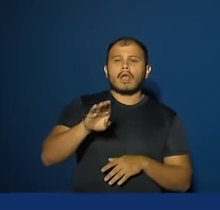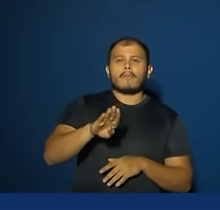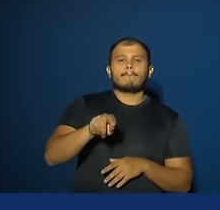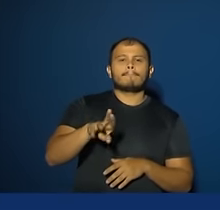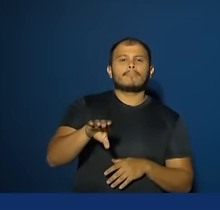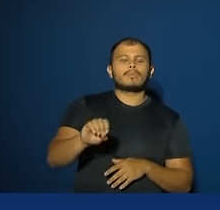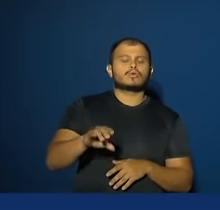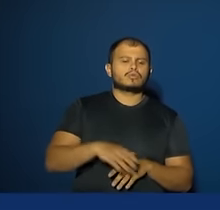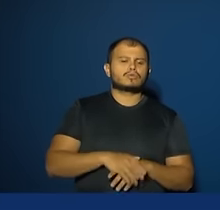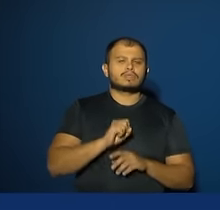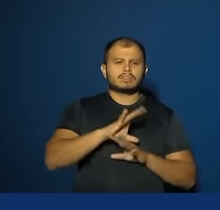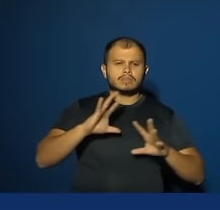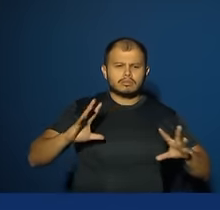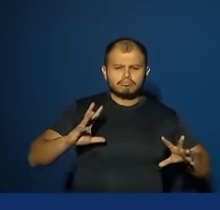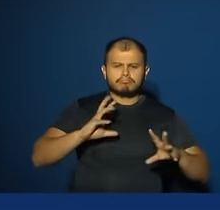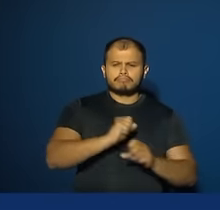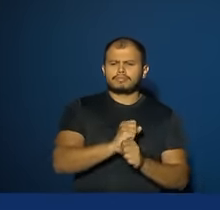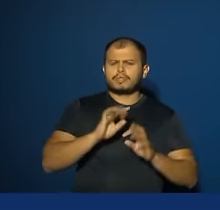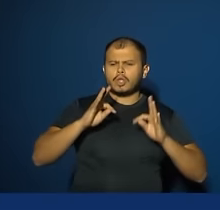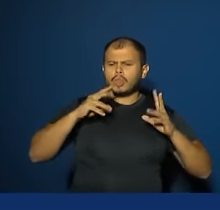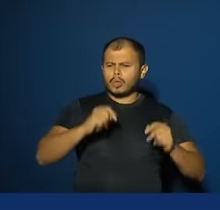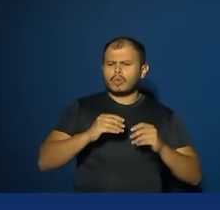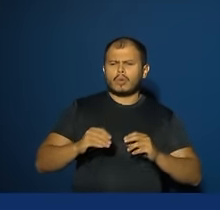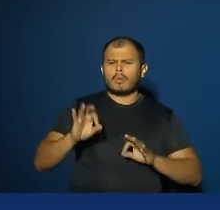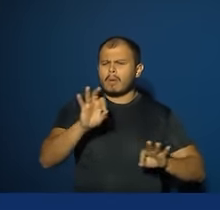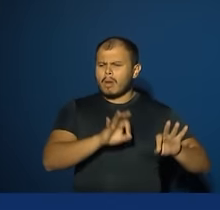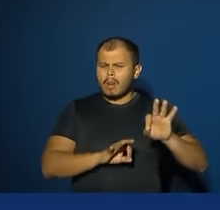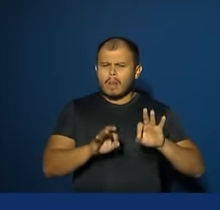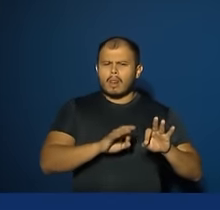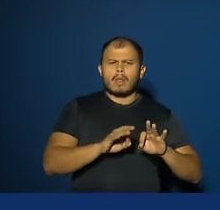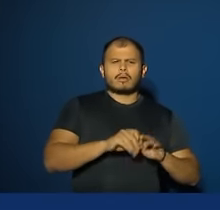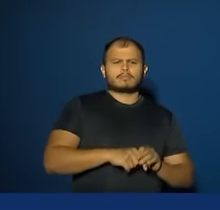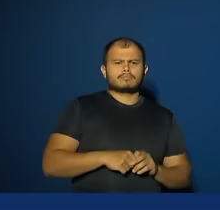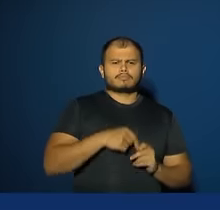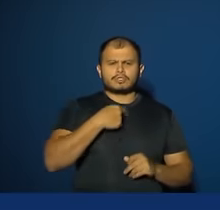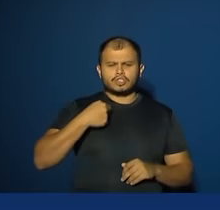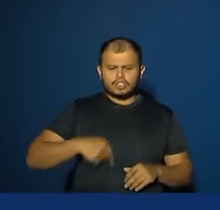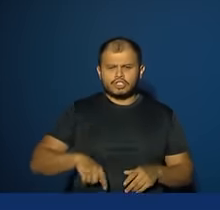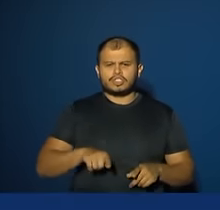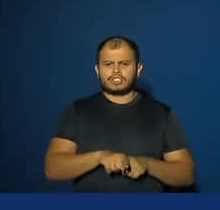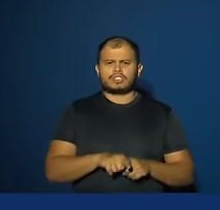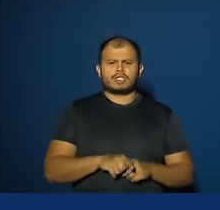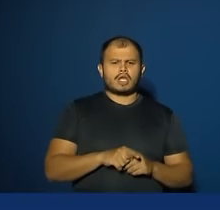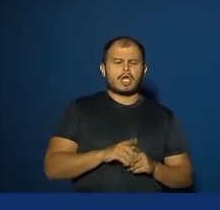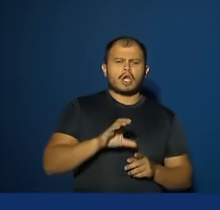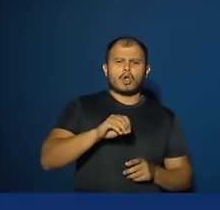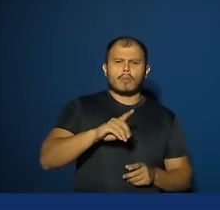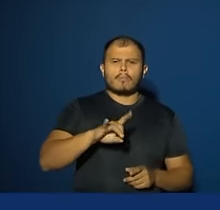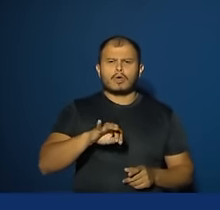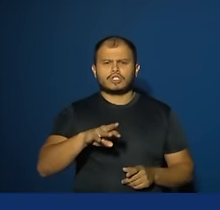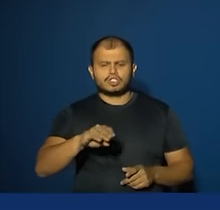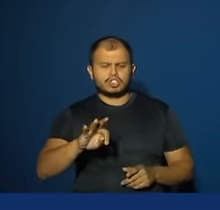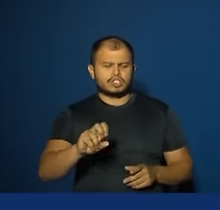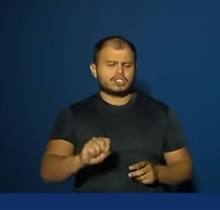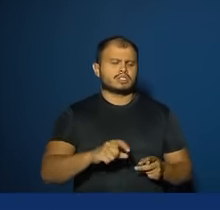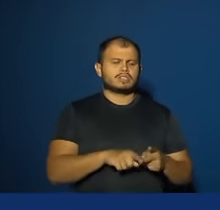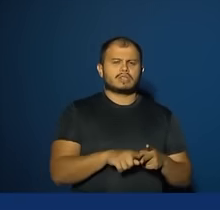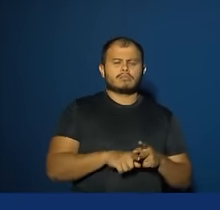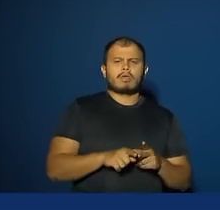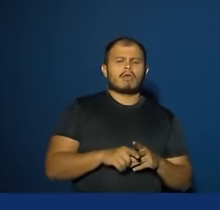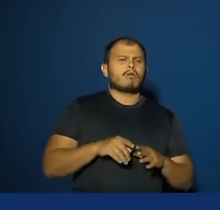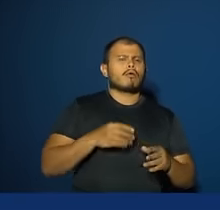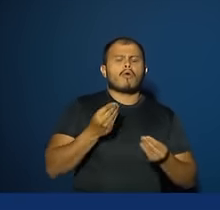tudo isso, valuation, commodities e China, né, em que